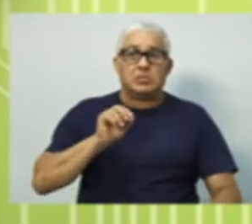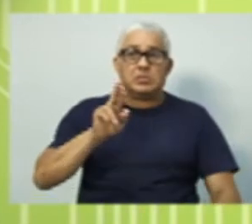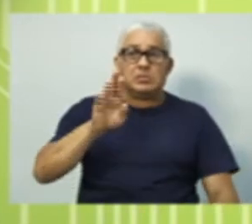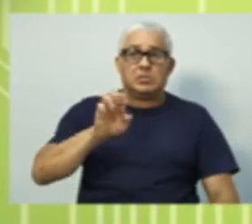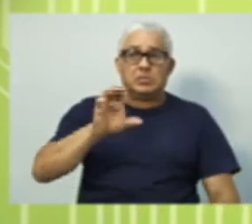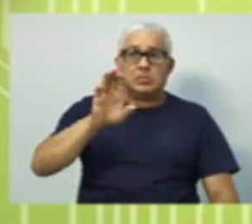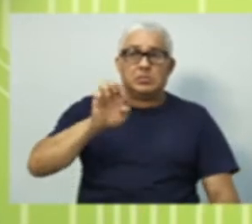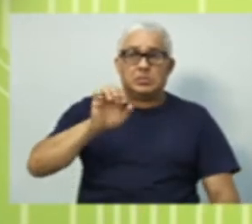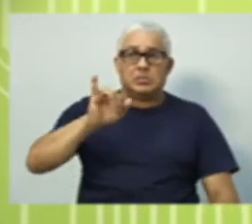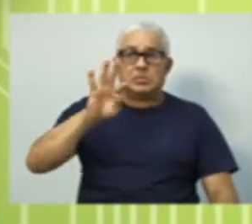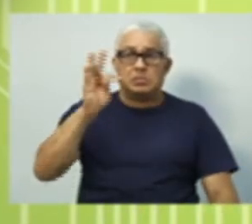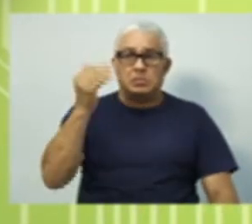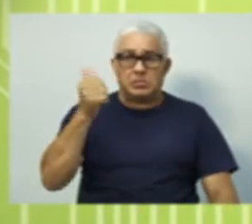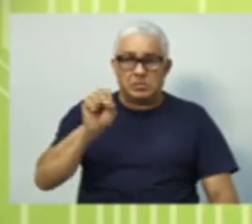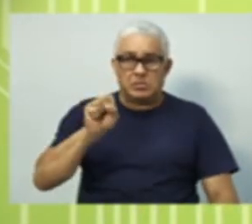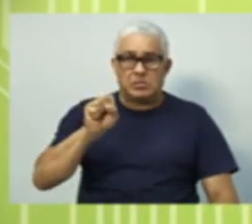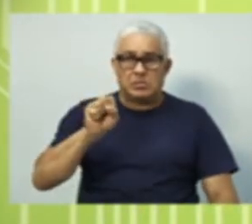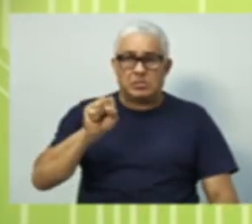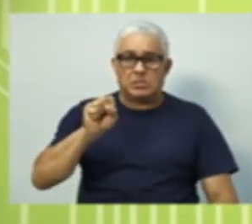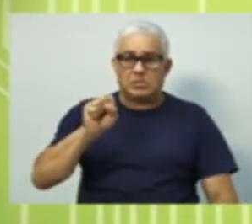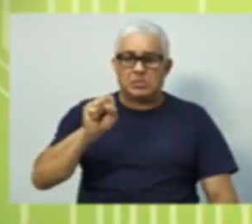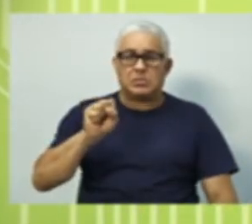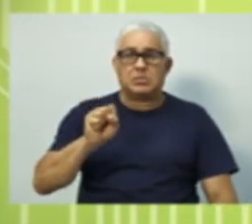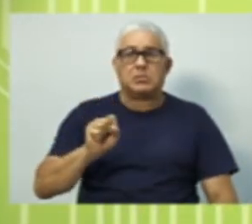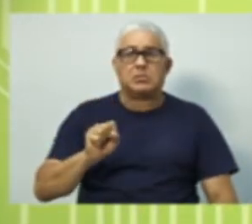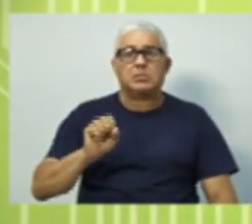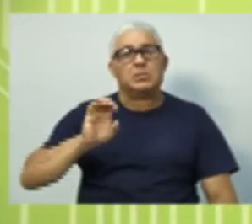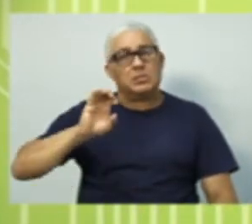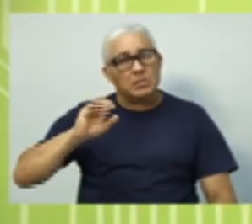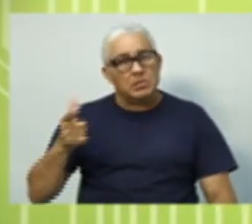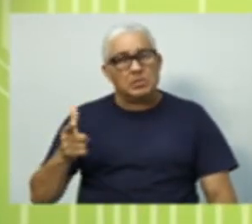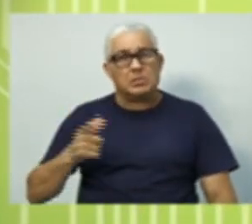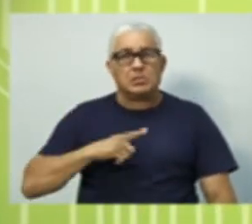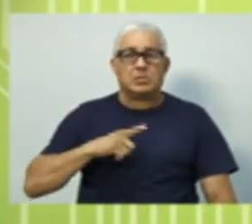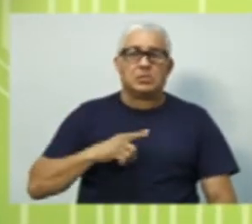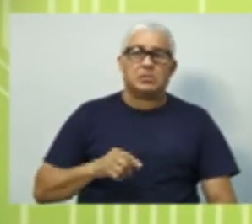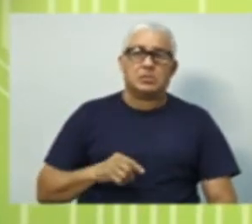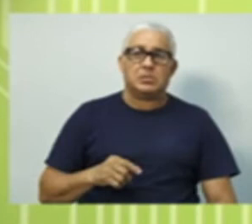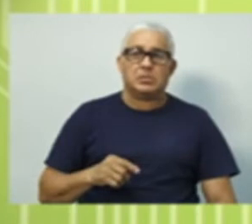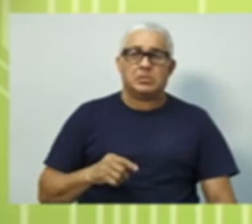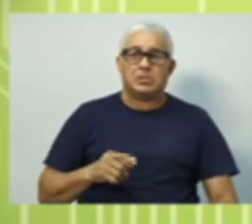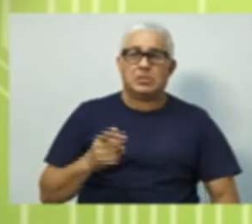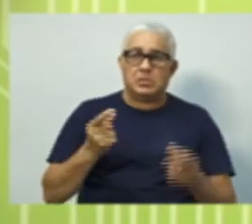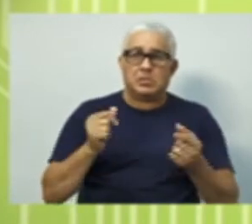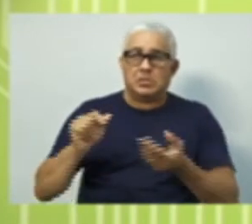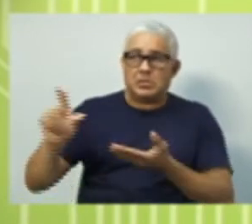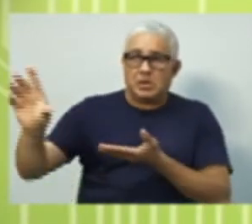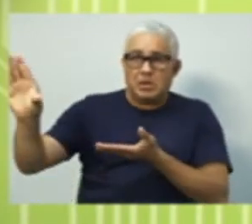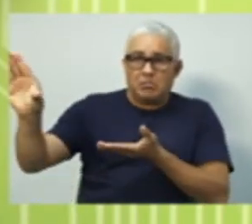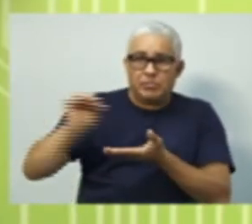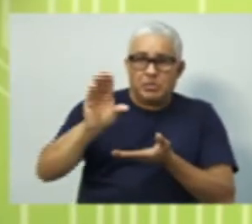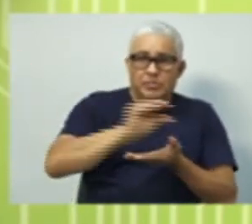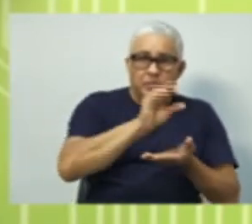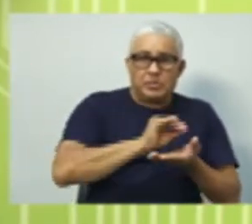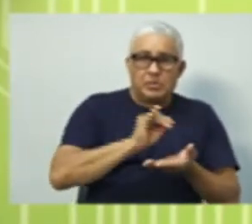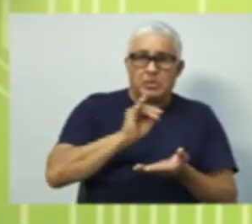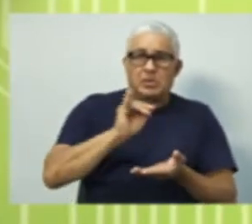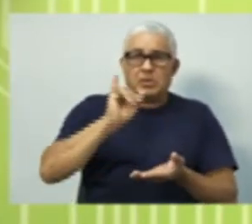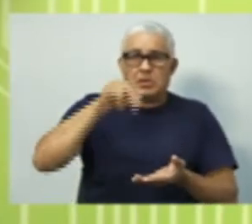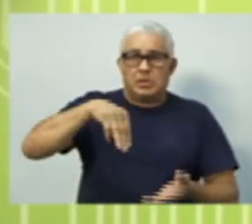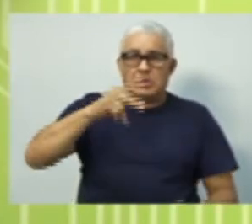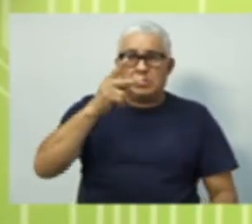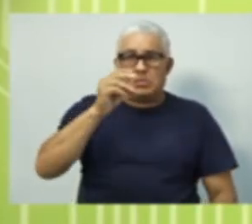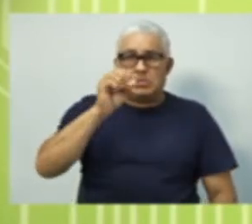final vai furar. E quando fura, você não sabe de onde vai pegar recurso. Aí corre para banco. Aí é outra previsão. Você estava